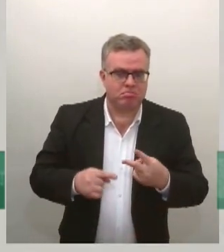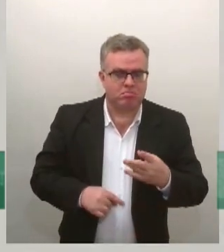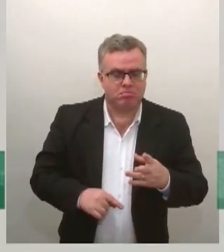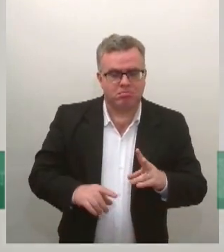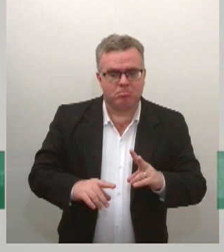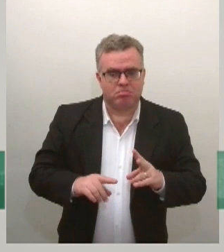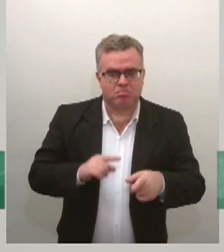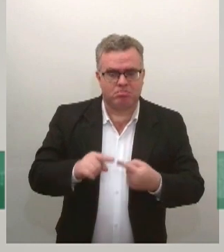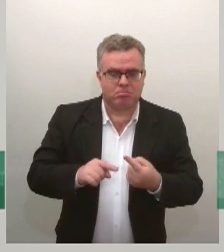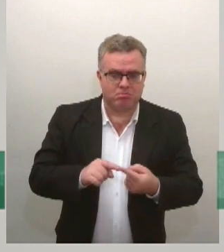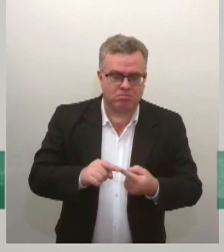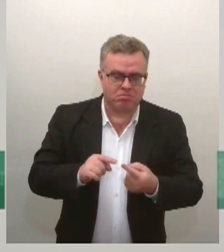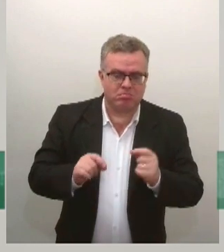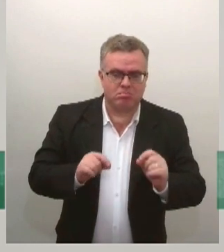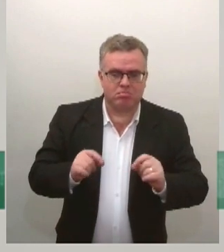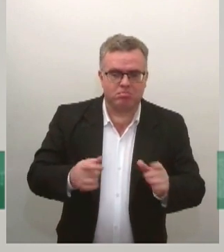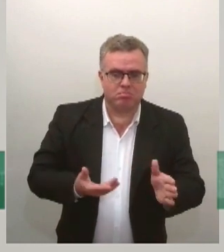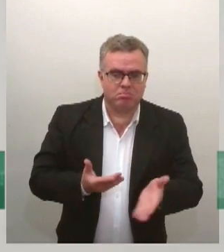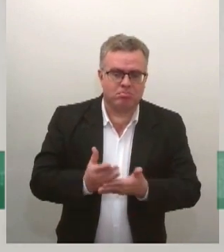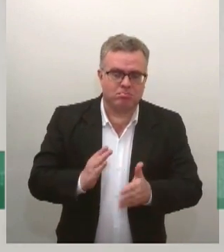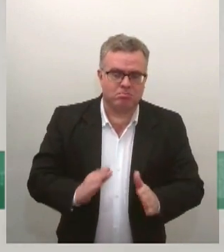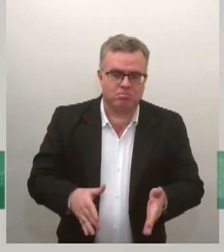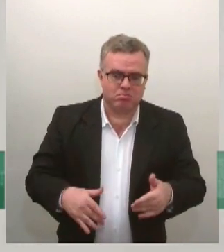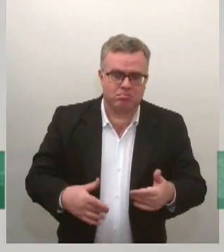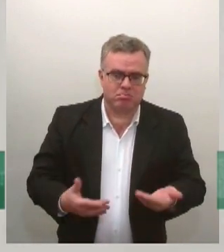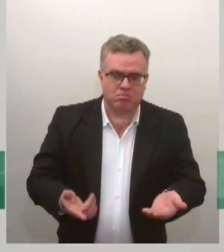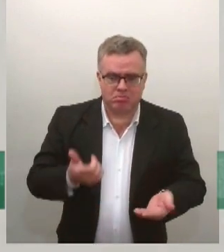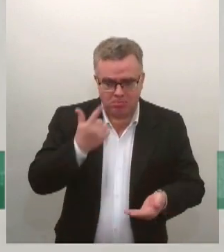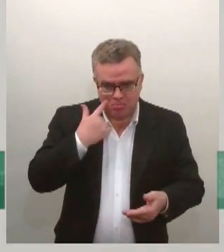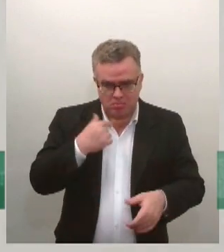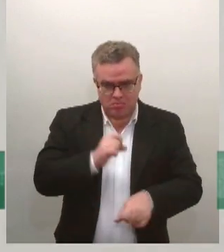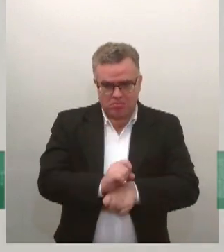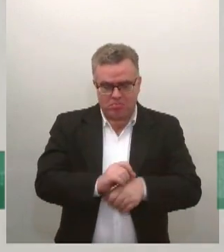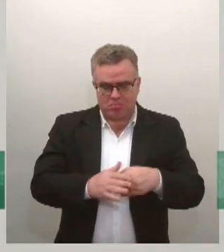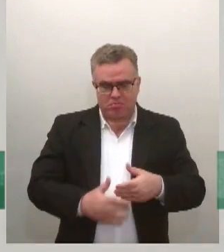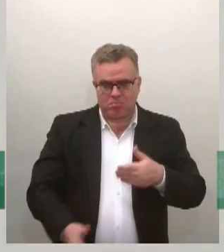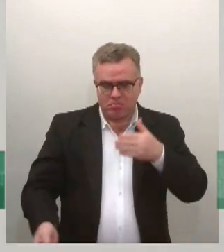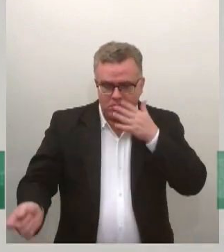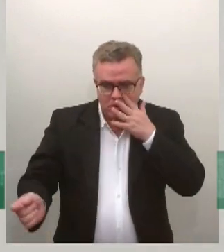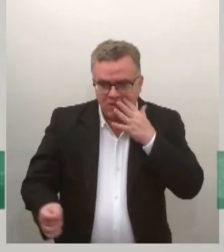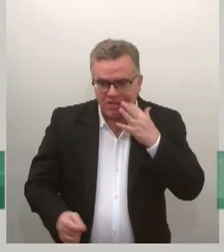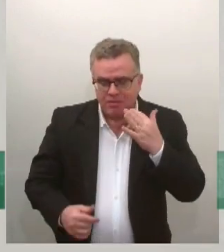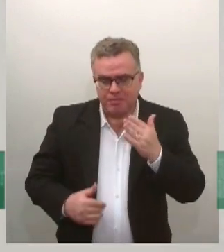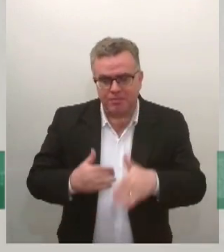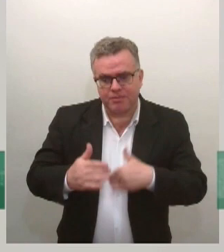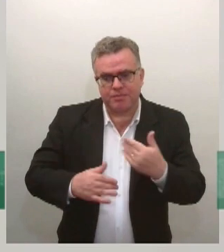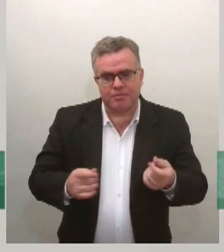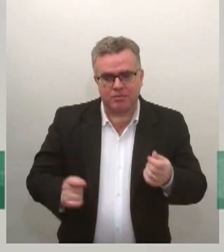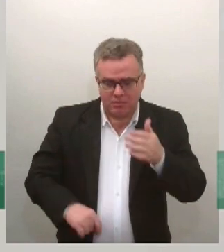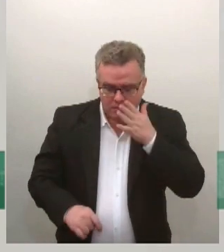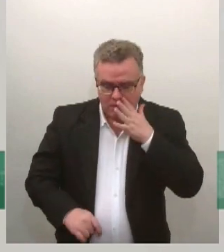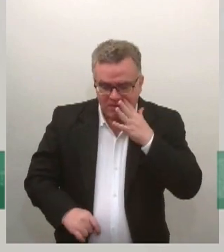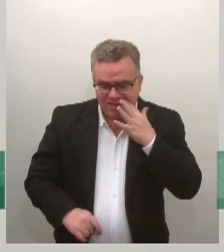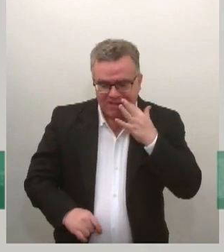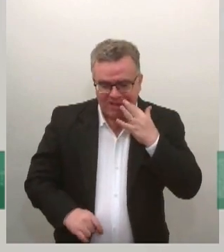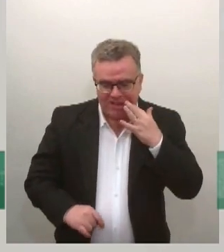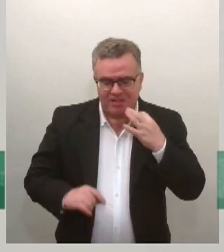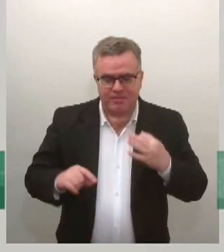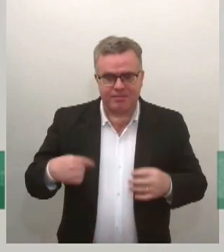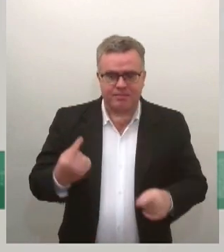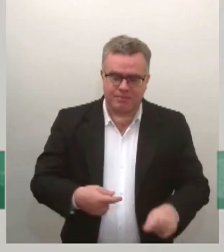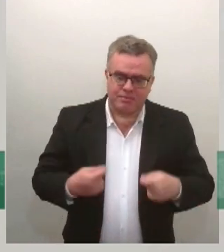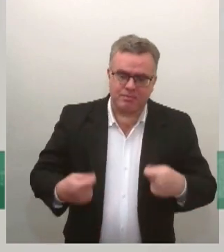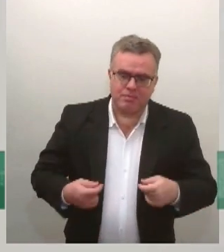aprovado, foi sancionado e a gente quer ver esse plano em funcionamento. Já é um passo, um grande passo. Inclusive, a gente precisa também dar esse passo em